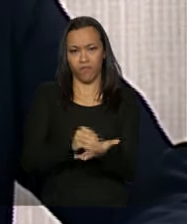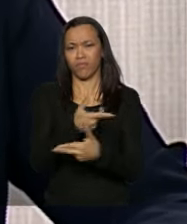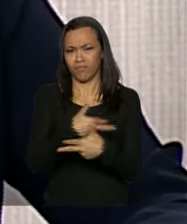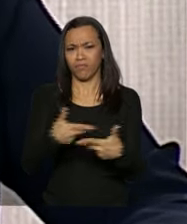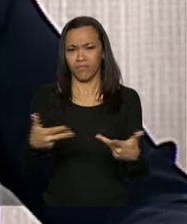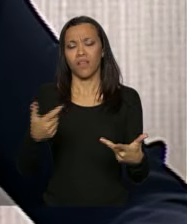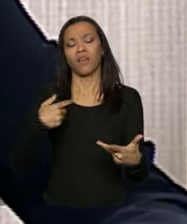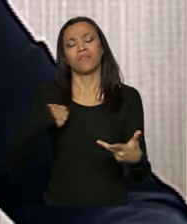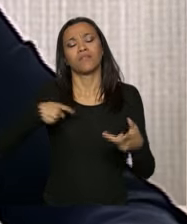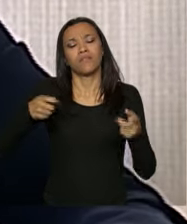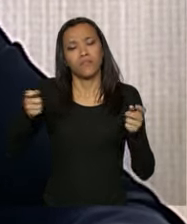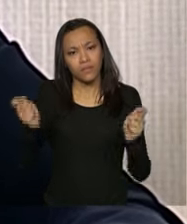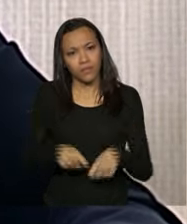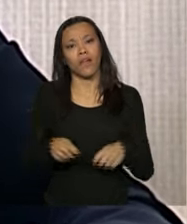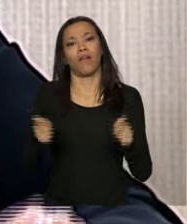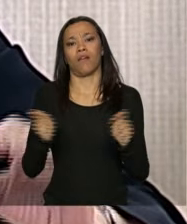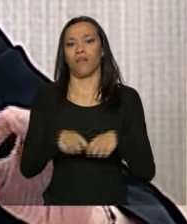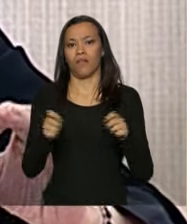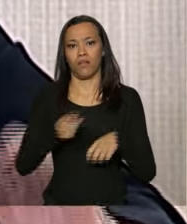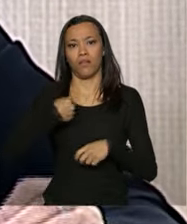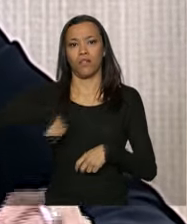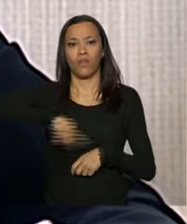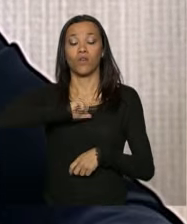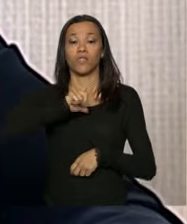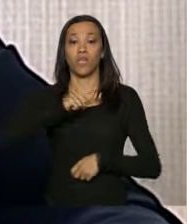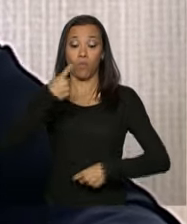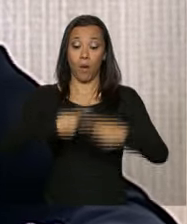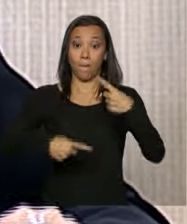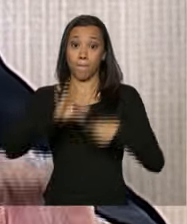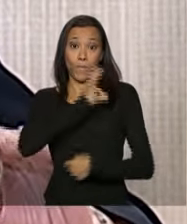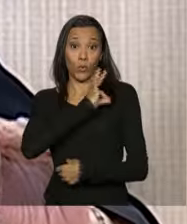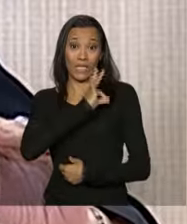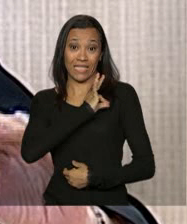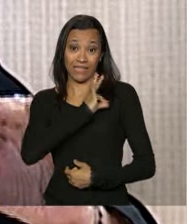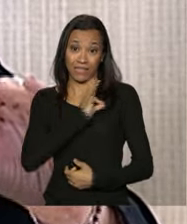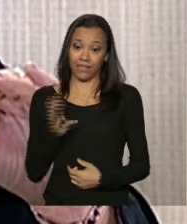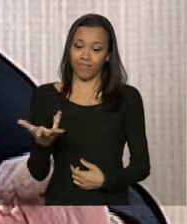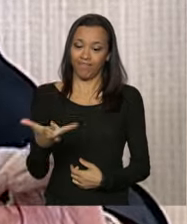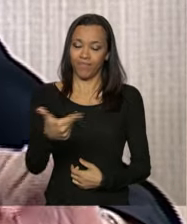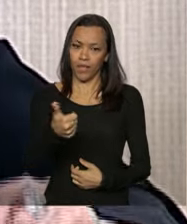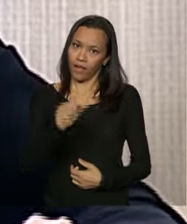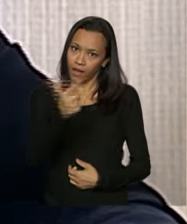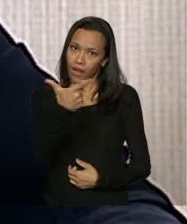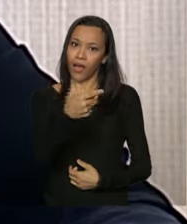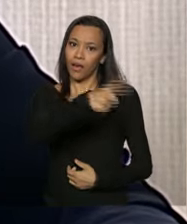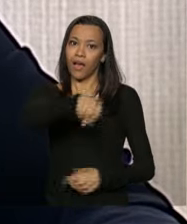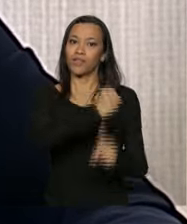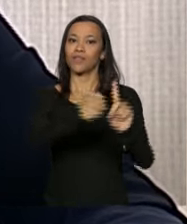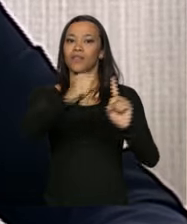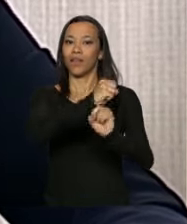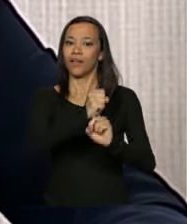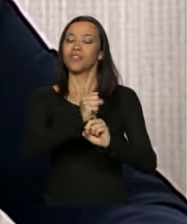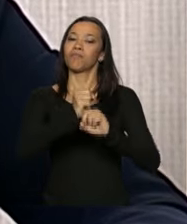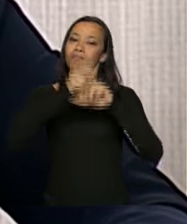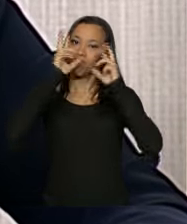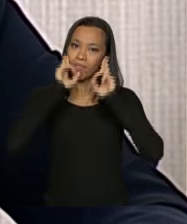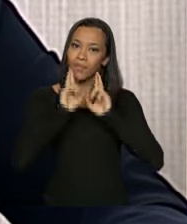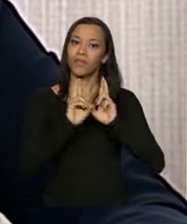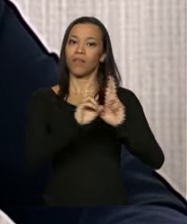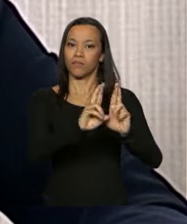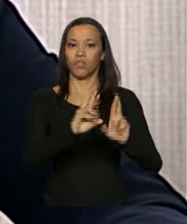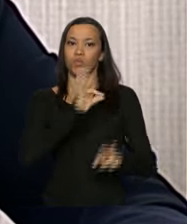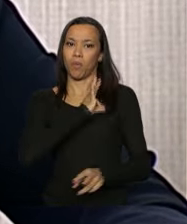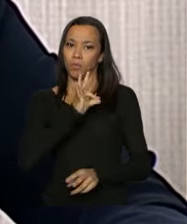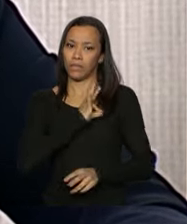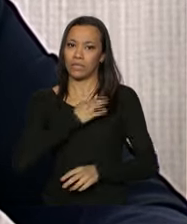Então, há possibilidade sim de termos uma polícia de excelência, porque o brasileiro merece uma polícia de excelência e transferir